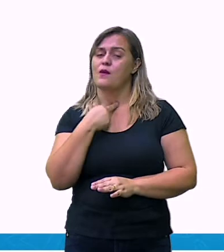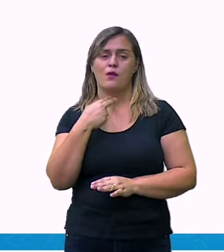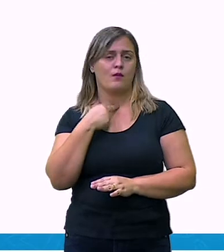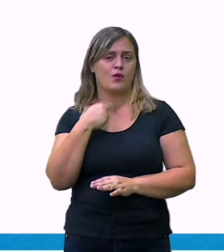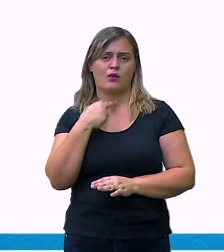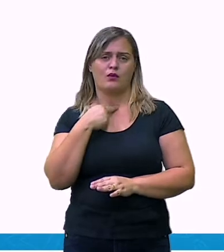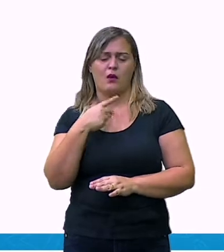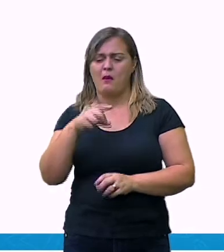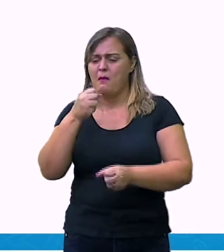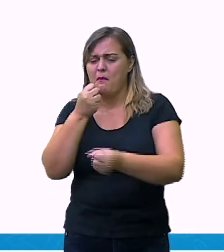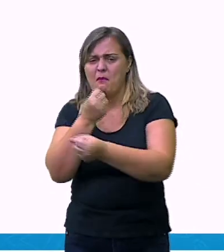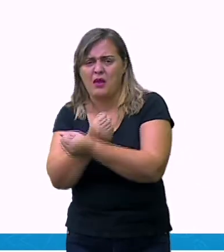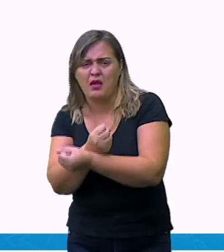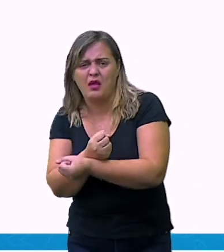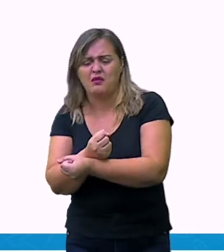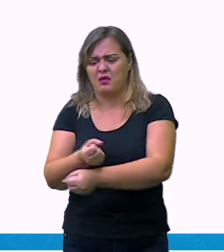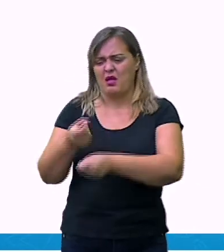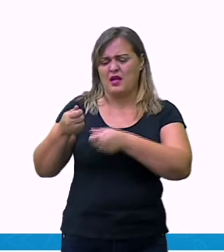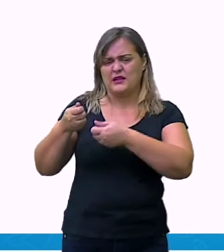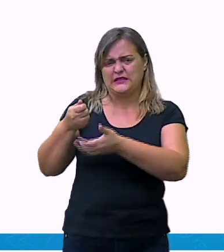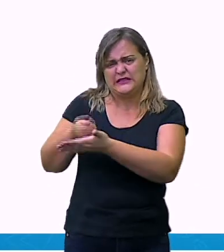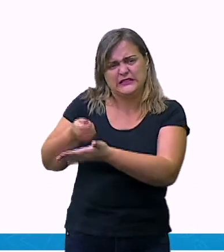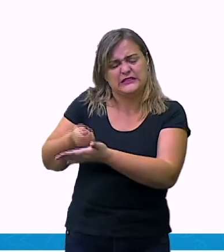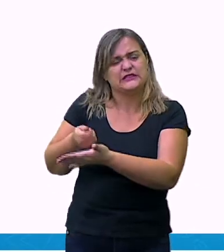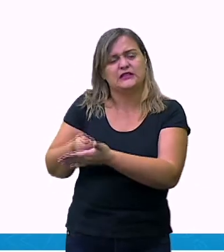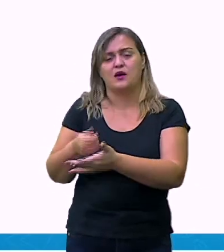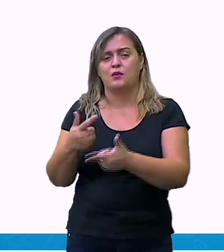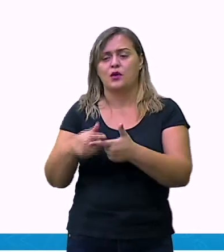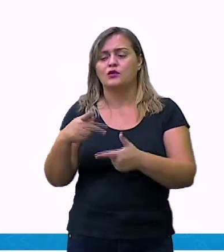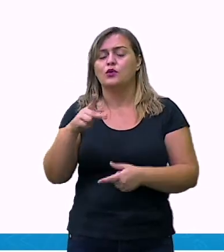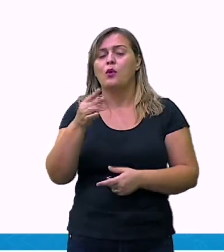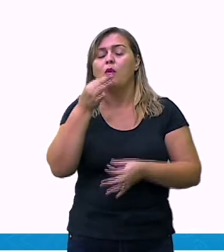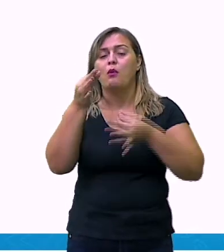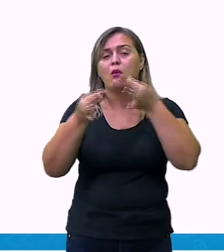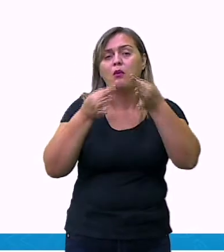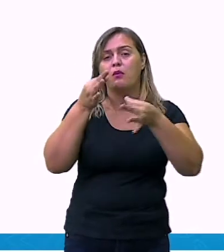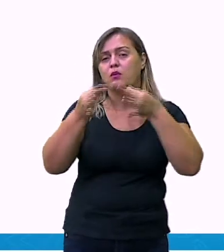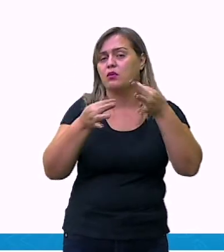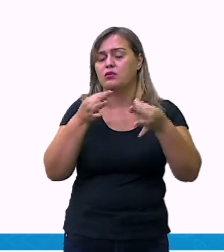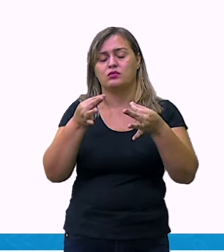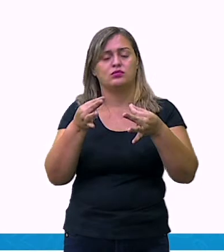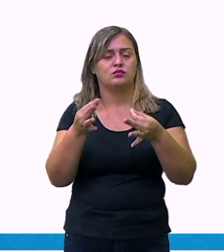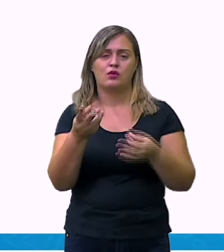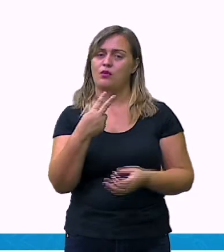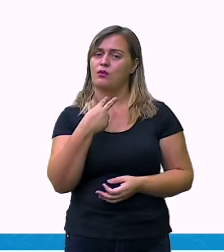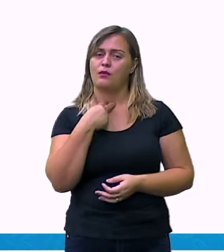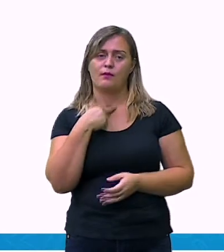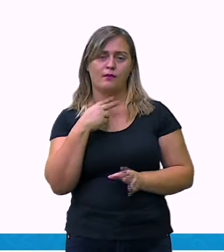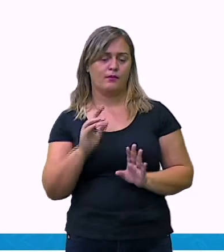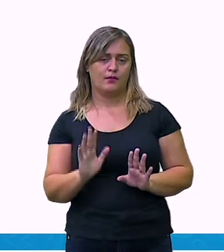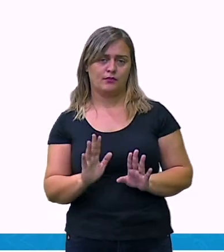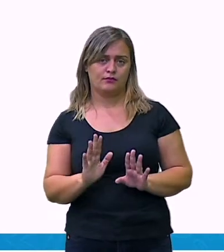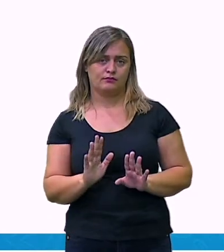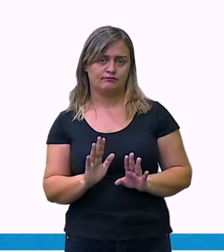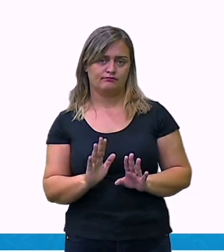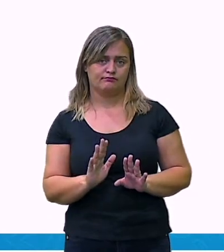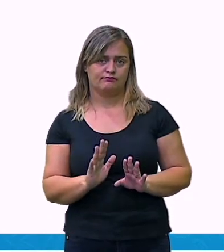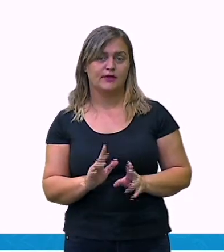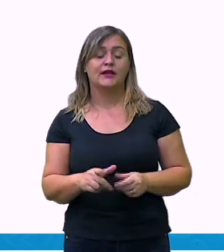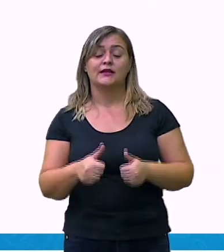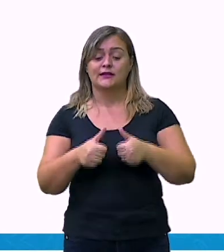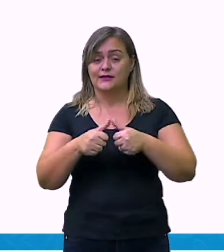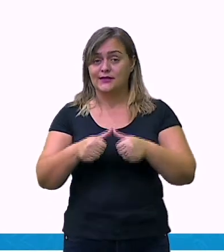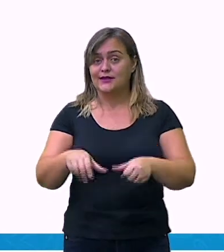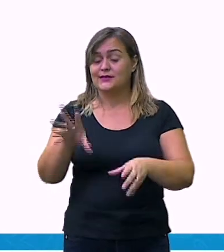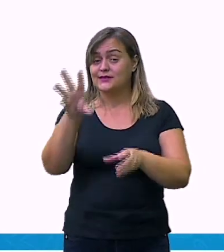religiosas, desde que sua manifestação não perturbe a ordem pública estabelecida pela lei. Nós temos